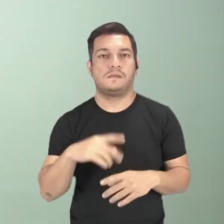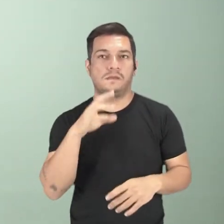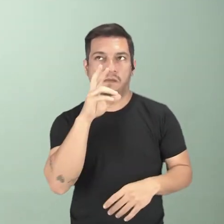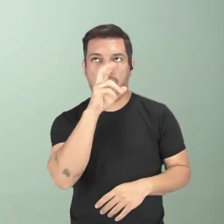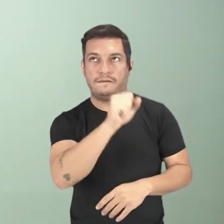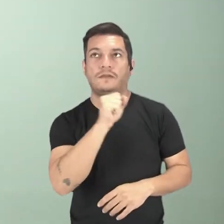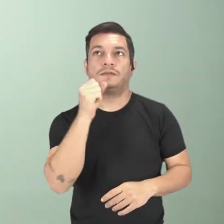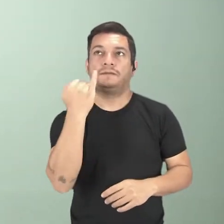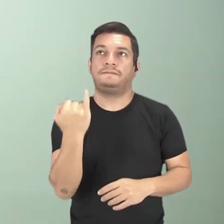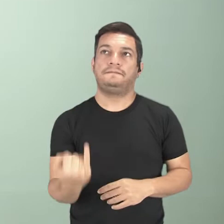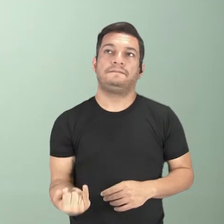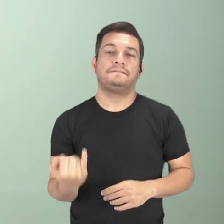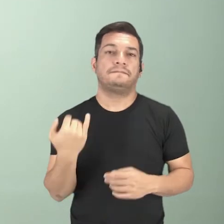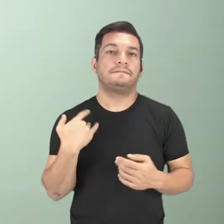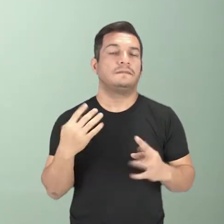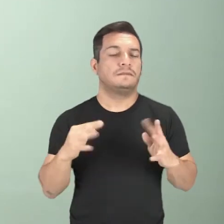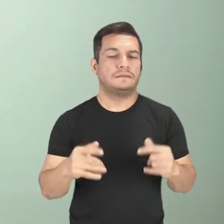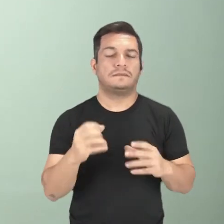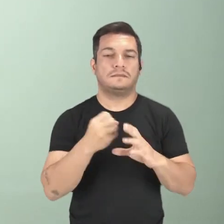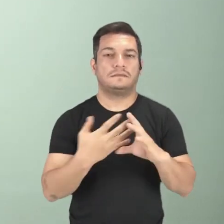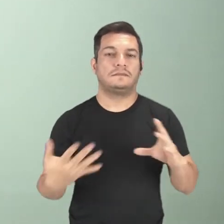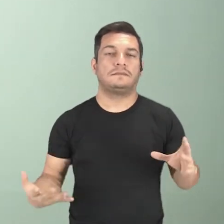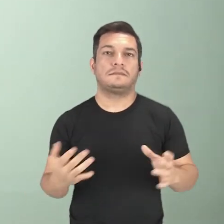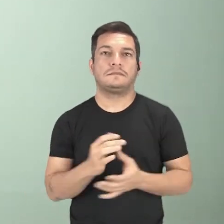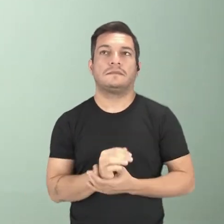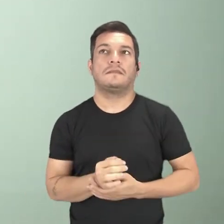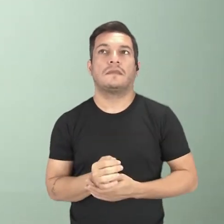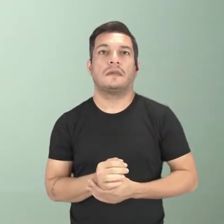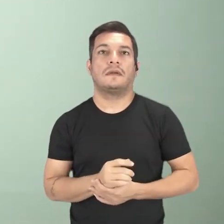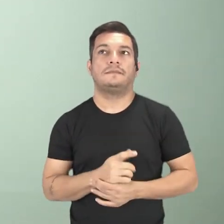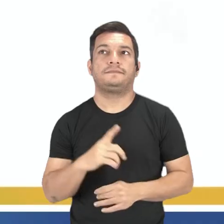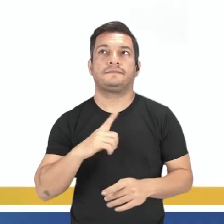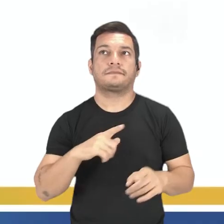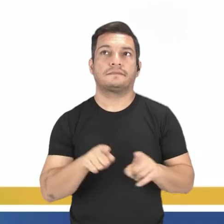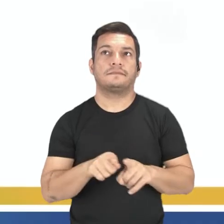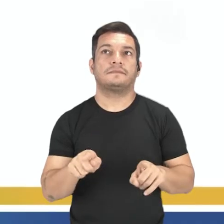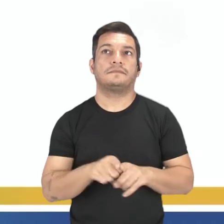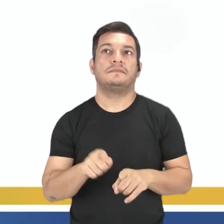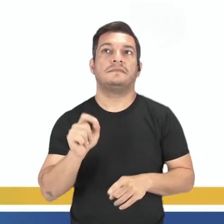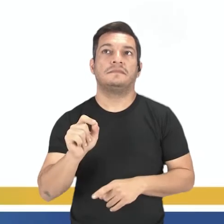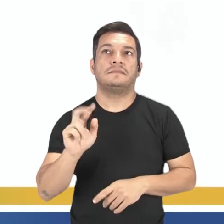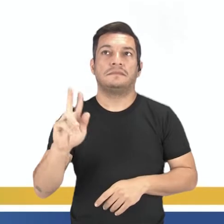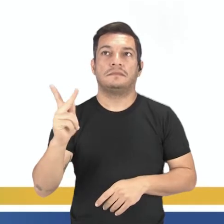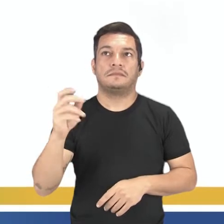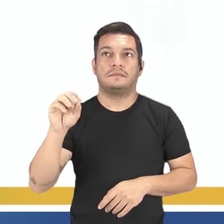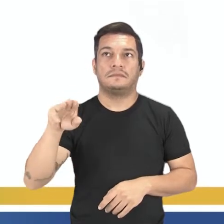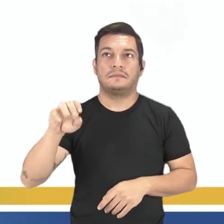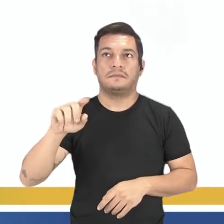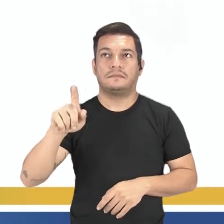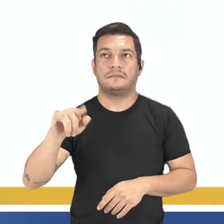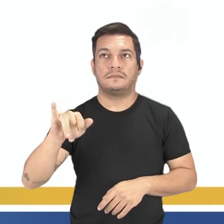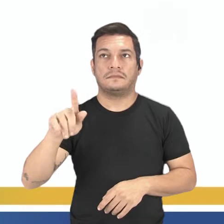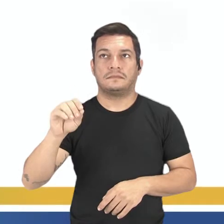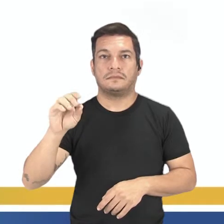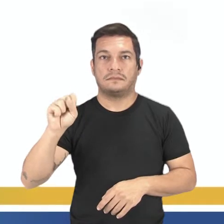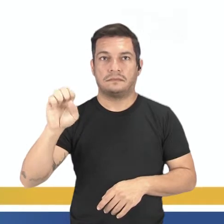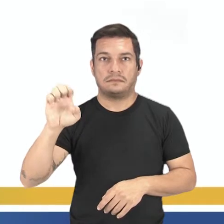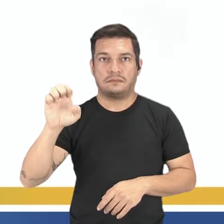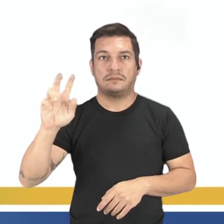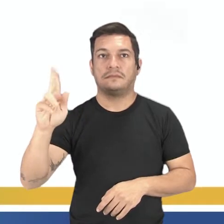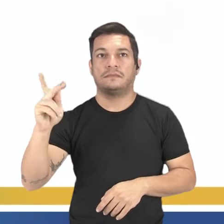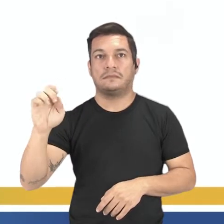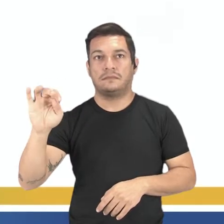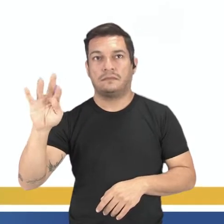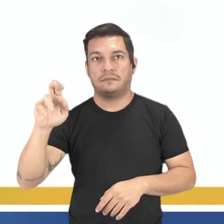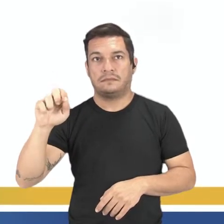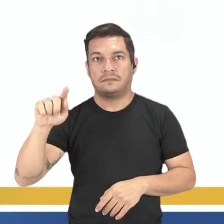mais magrinho, enfim, todas as nossas características. Nós temos também essa coisa do homozigose e heterozigose. O que